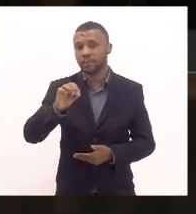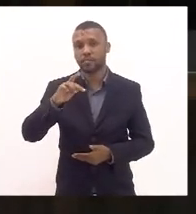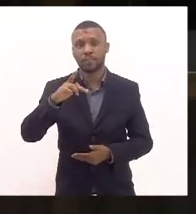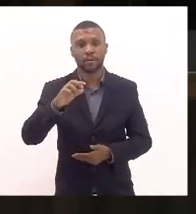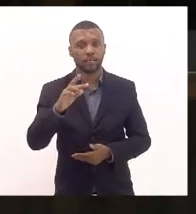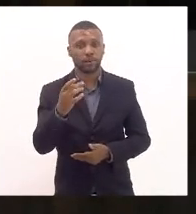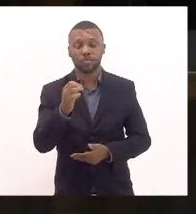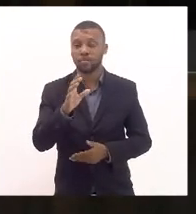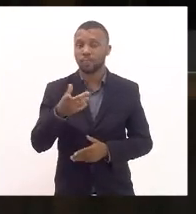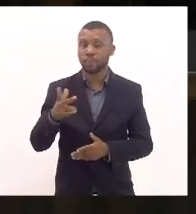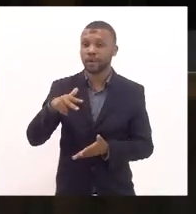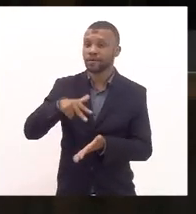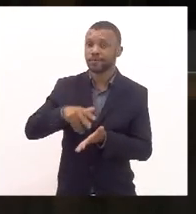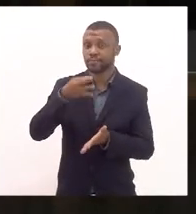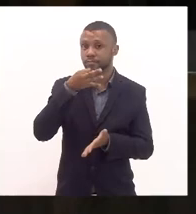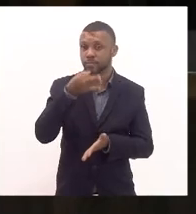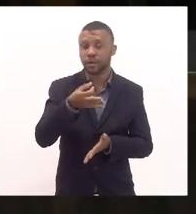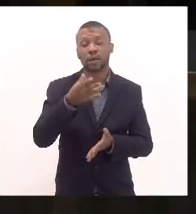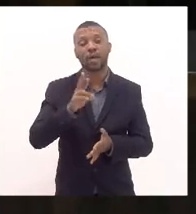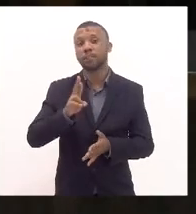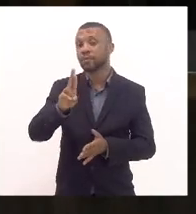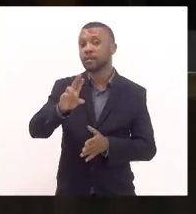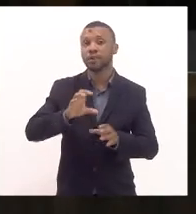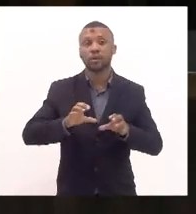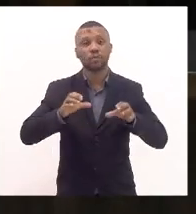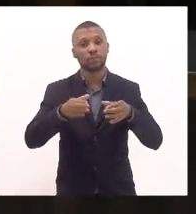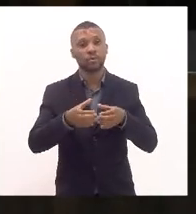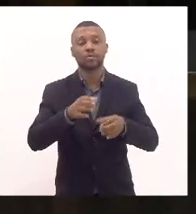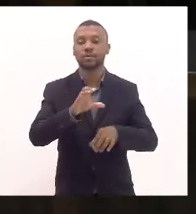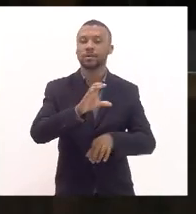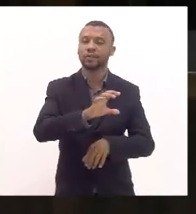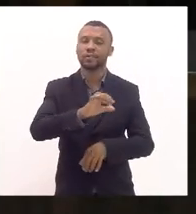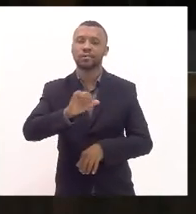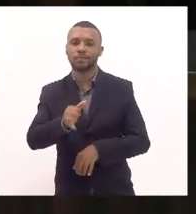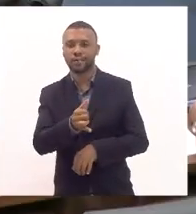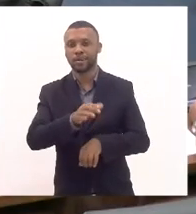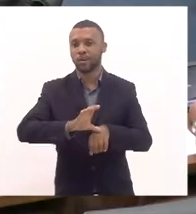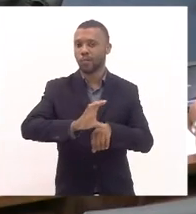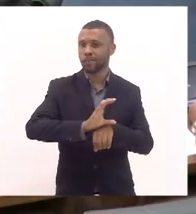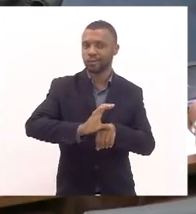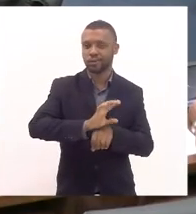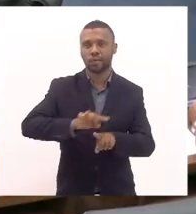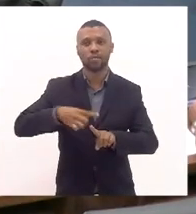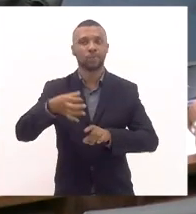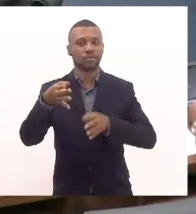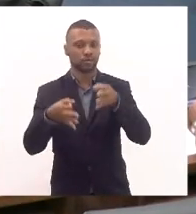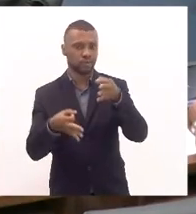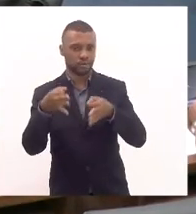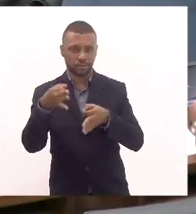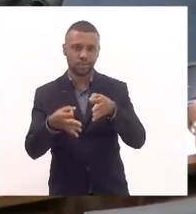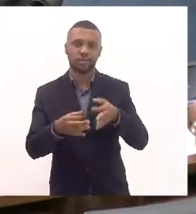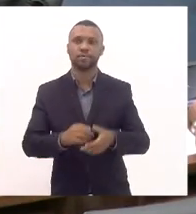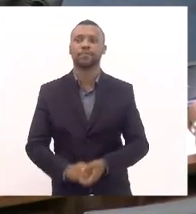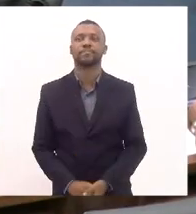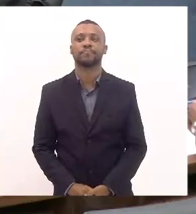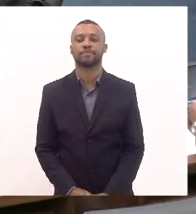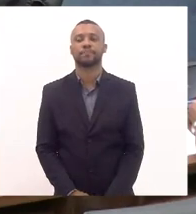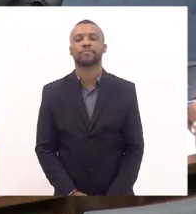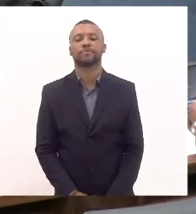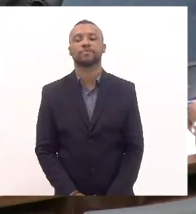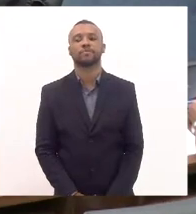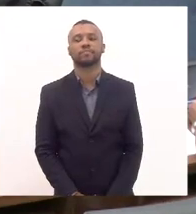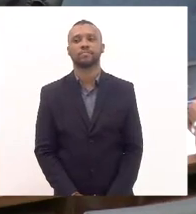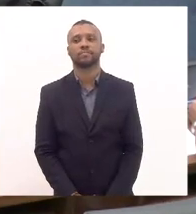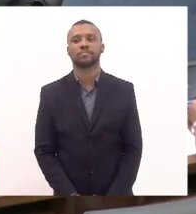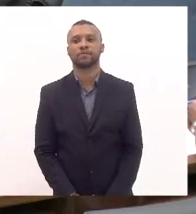emitir parecer pela comissão de constituição e justiça E aí